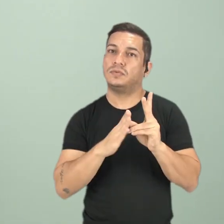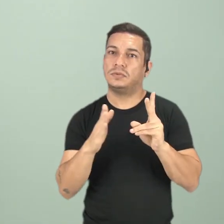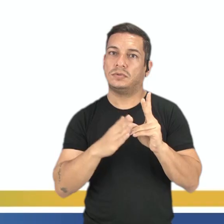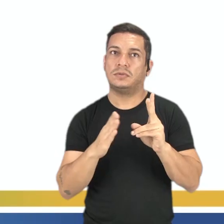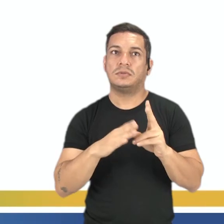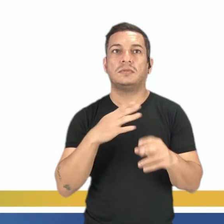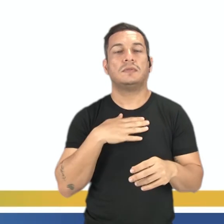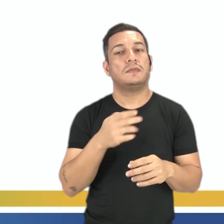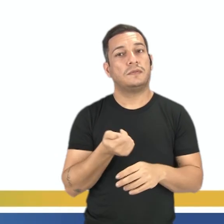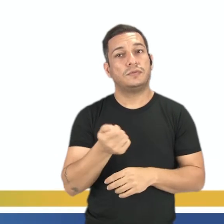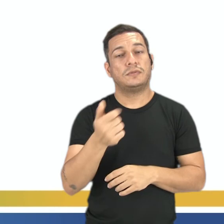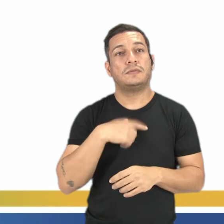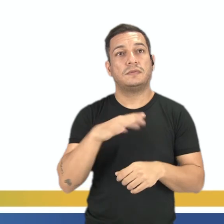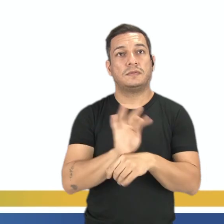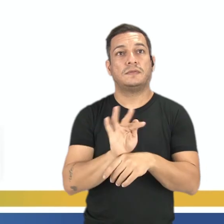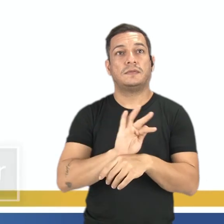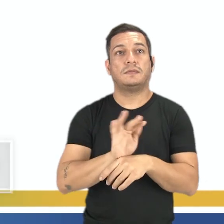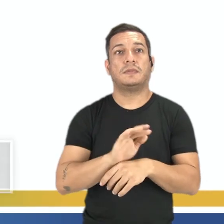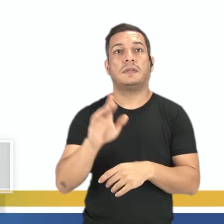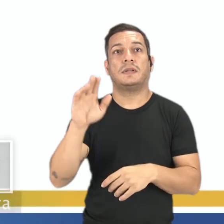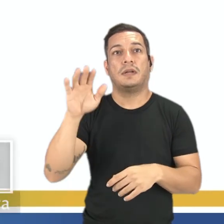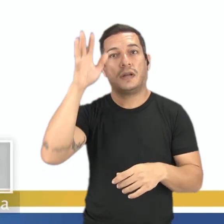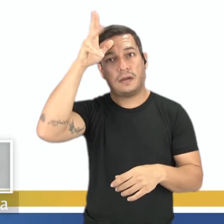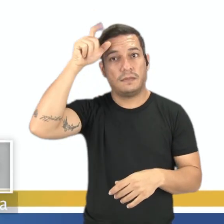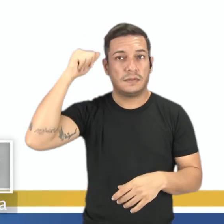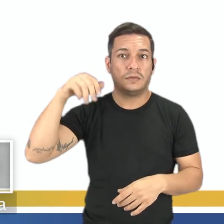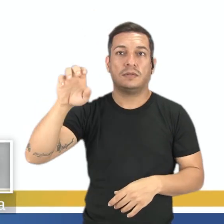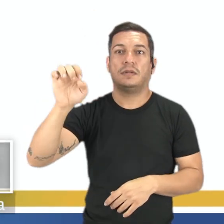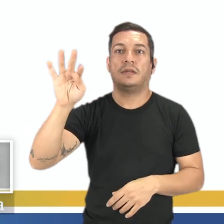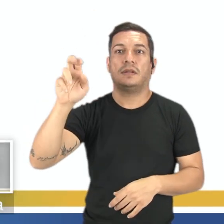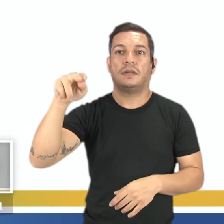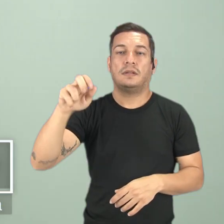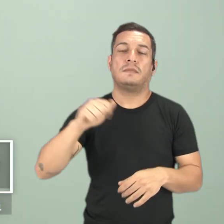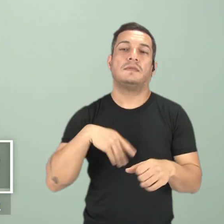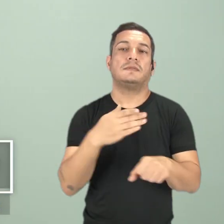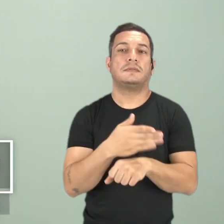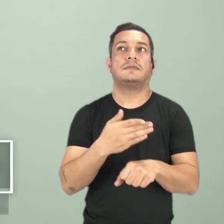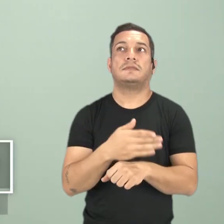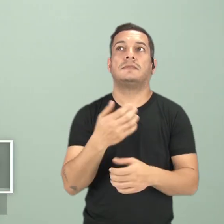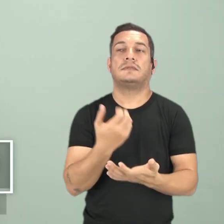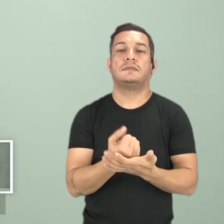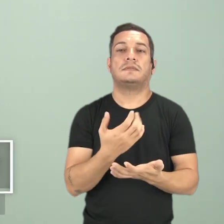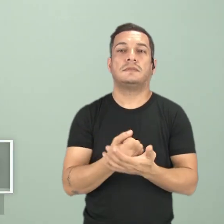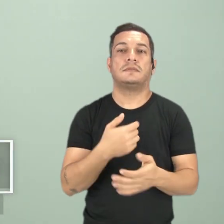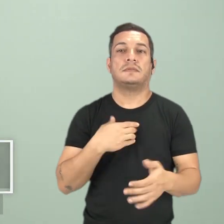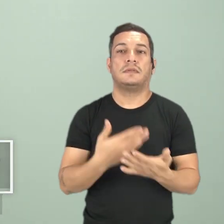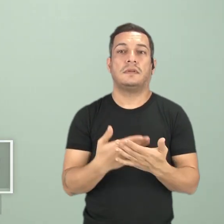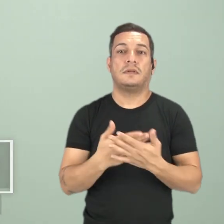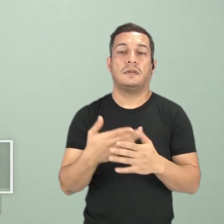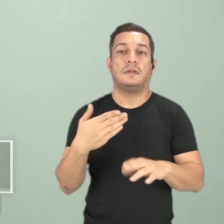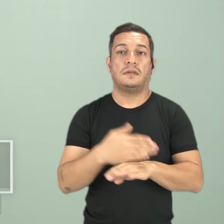sugestão de um filme Amazônia Eterna, muito bom esse filme, né? E para você acessar novamente essa aula, né,